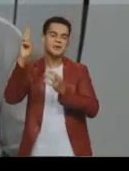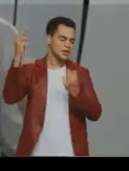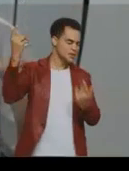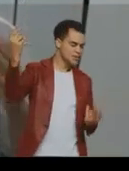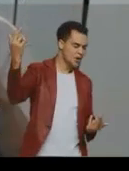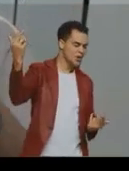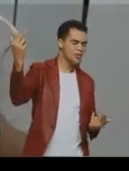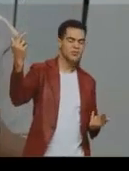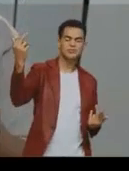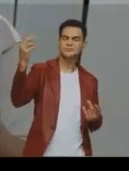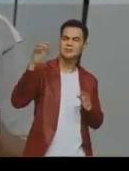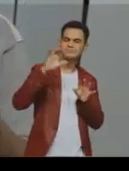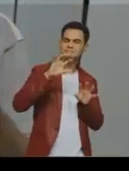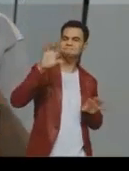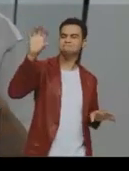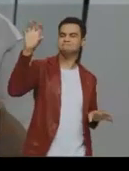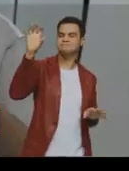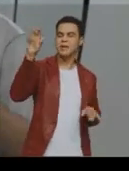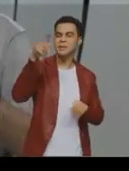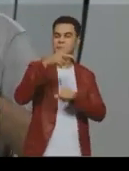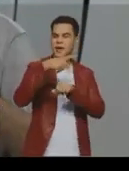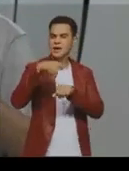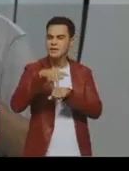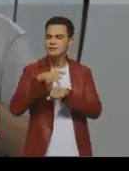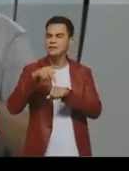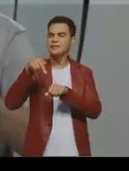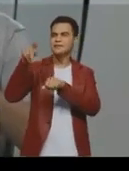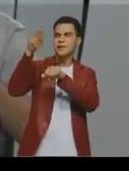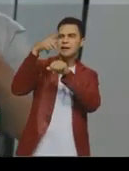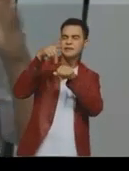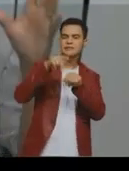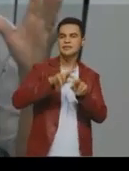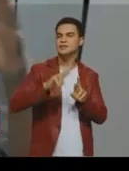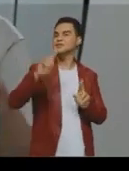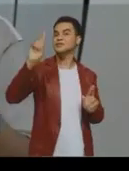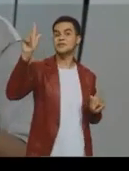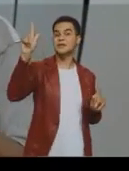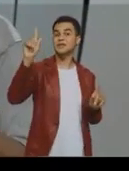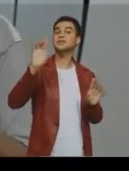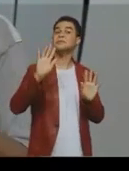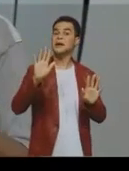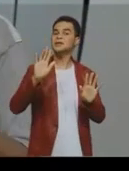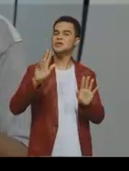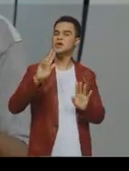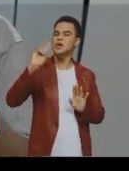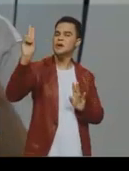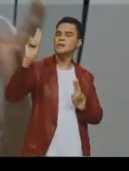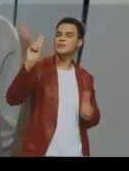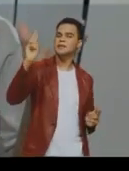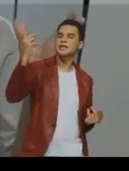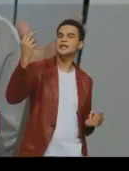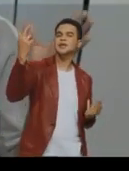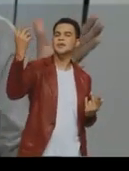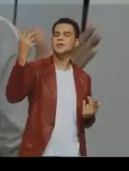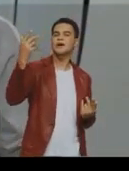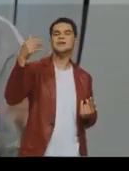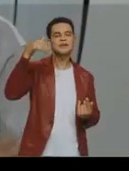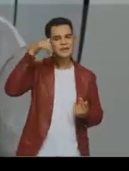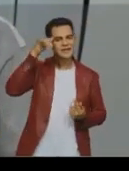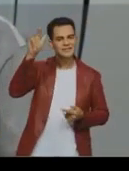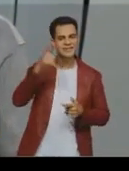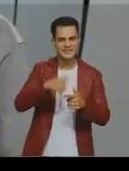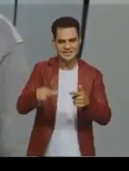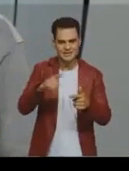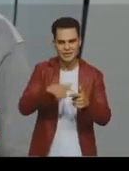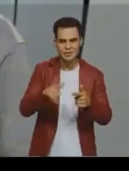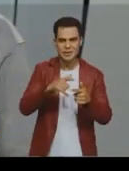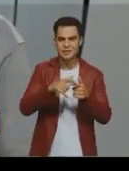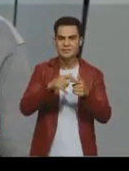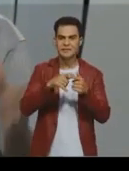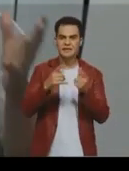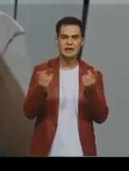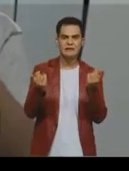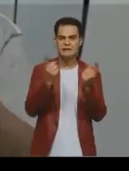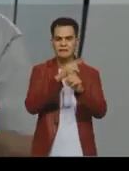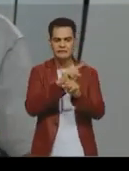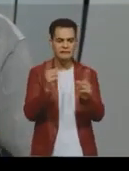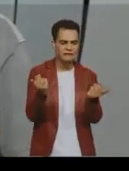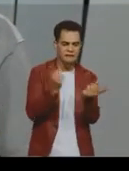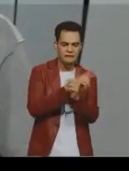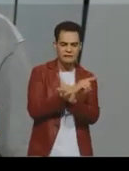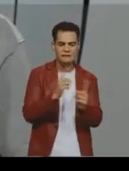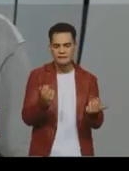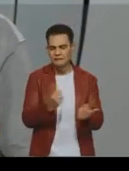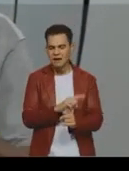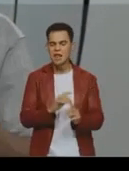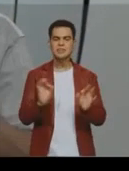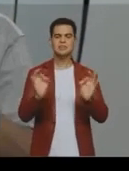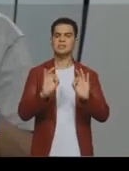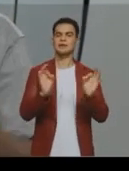que já tem aquele nome científico. Isso vai evitar um grande problema, vai evitar desorganização nessa classificação